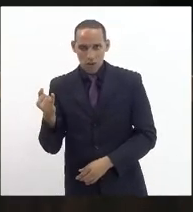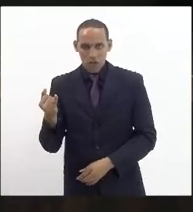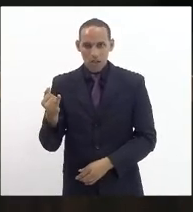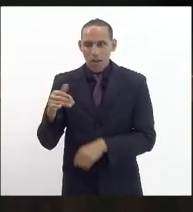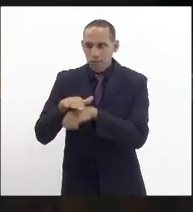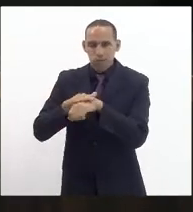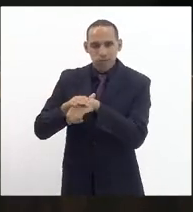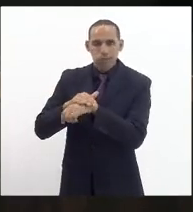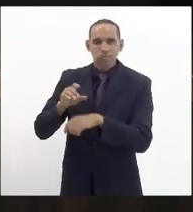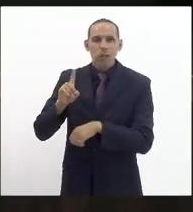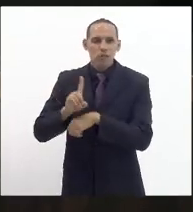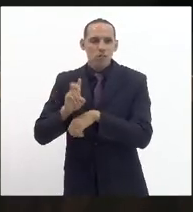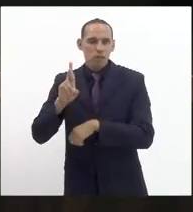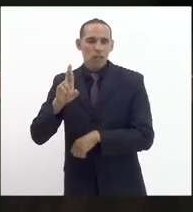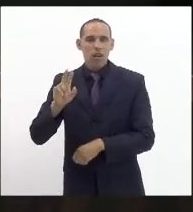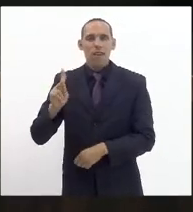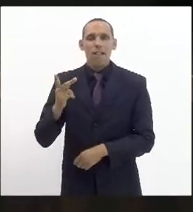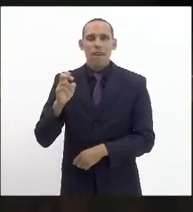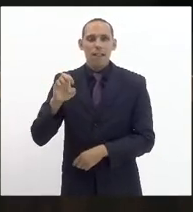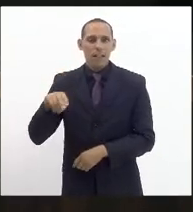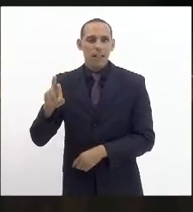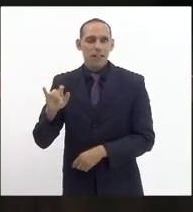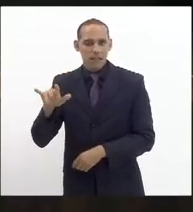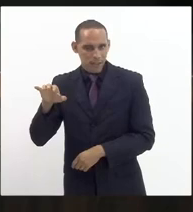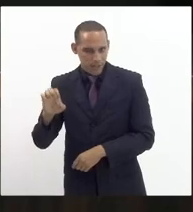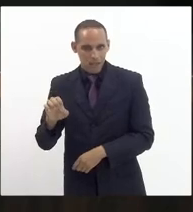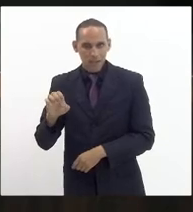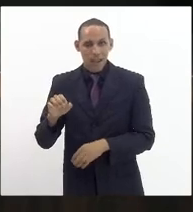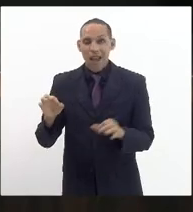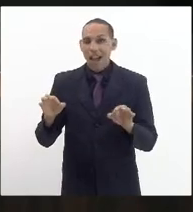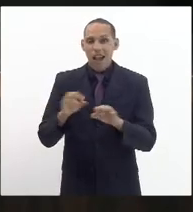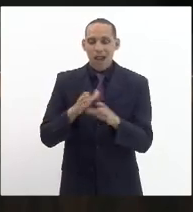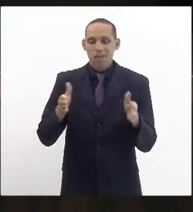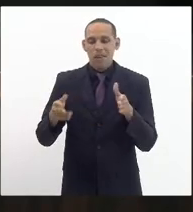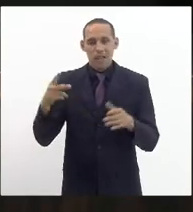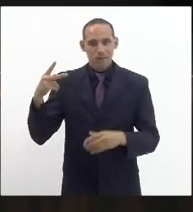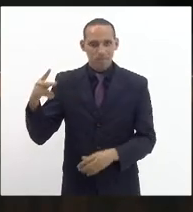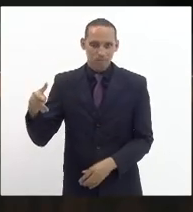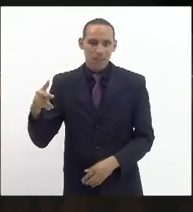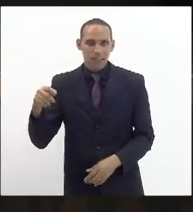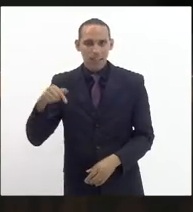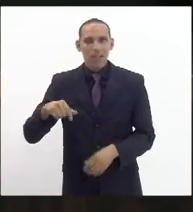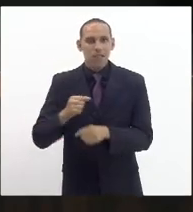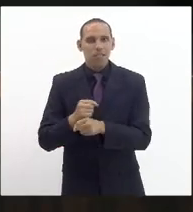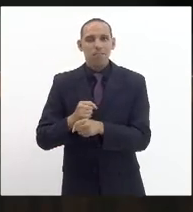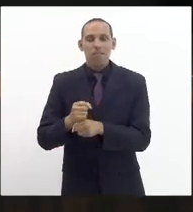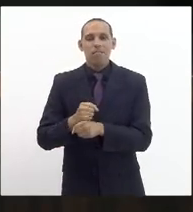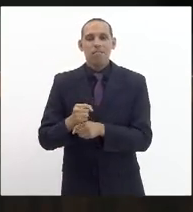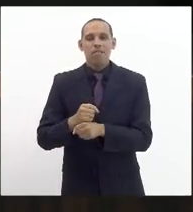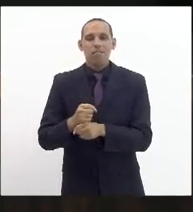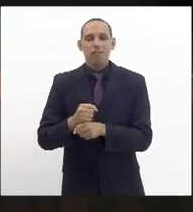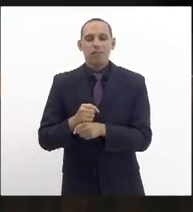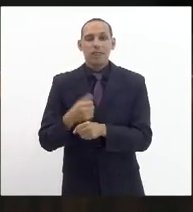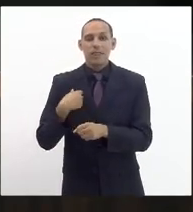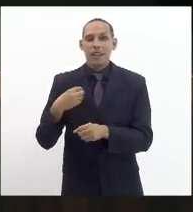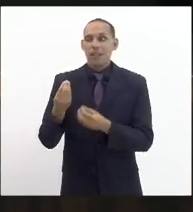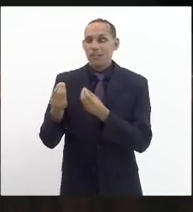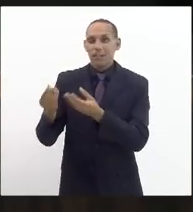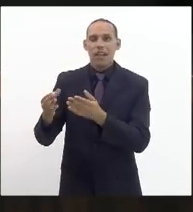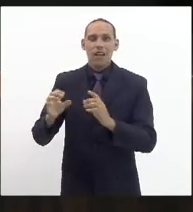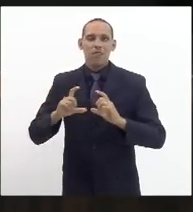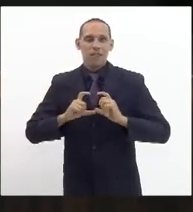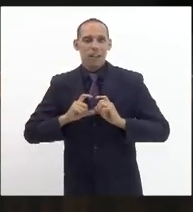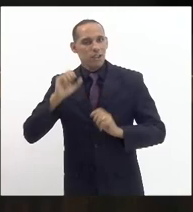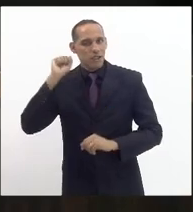que termina o seu mandato à frente do tribunal esse ano. E eu falei para ele que eu ia oferecer ele uma medalha